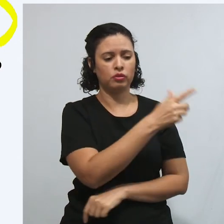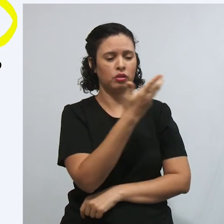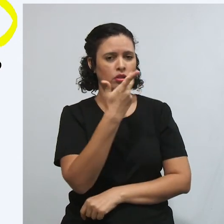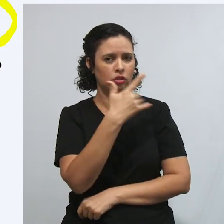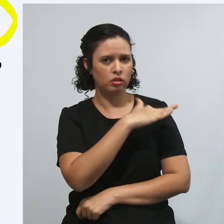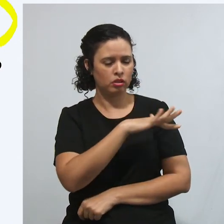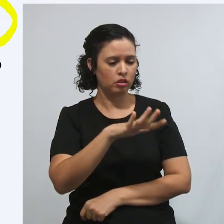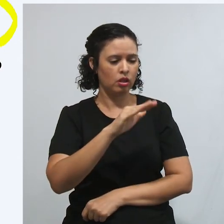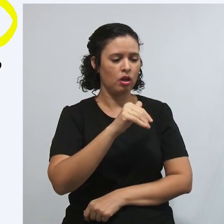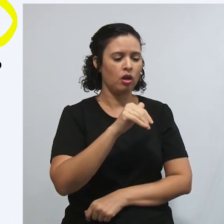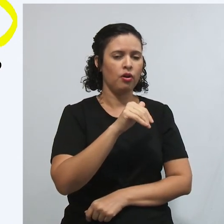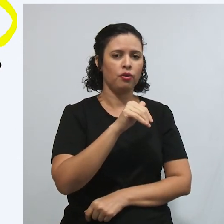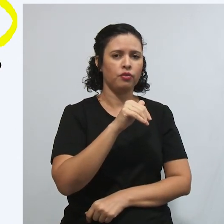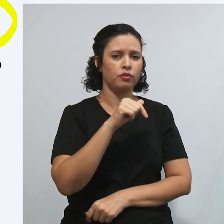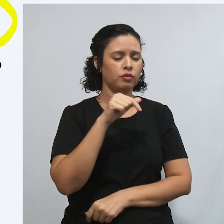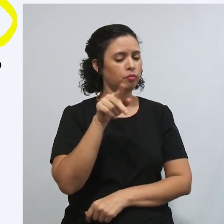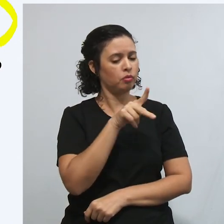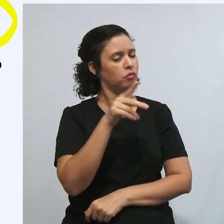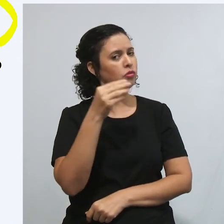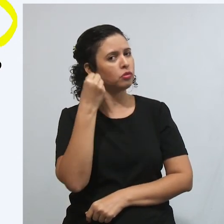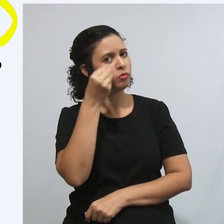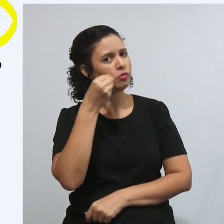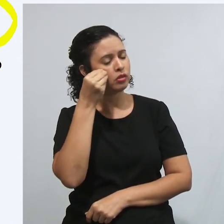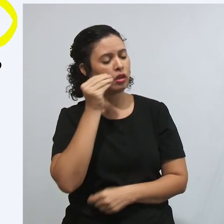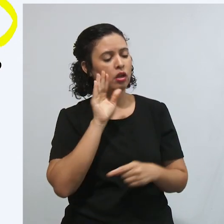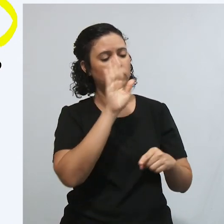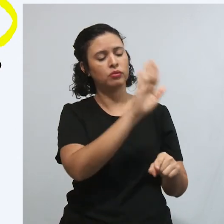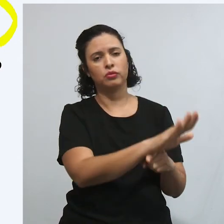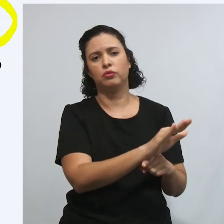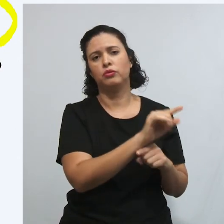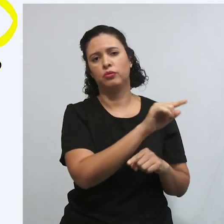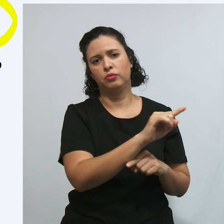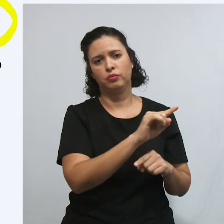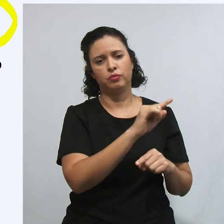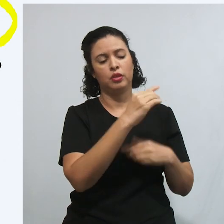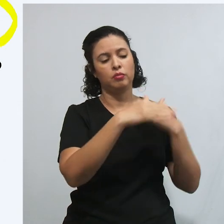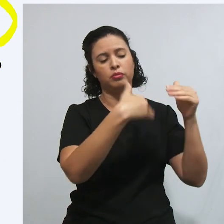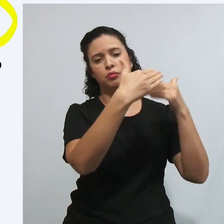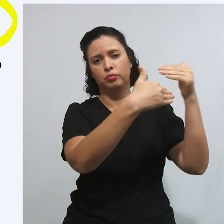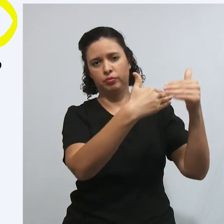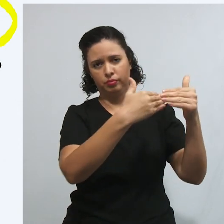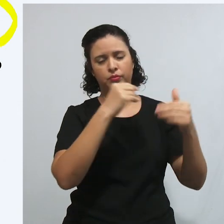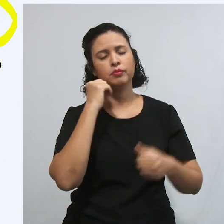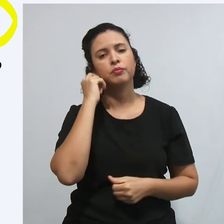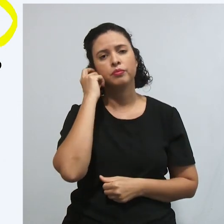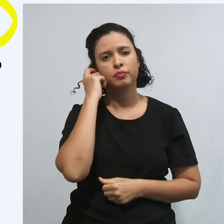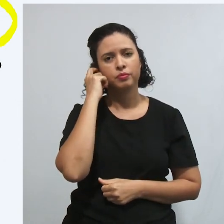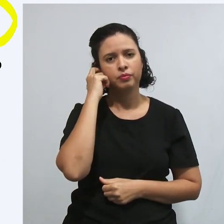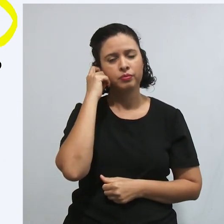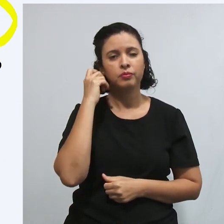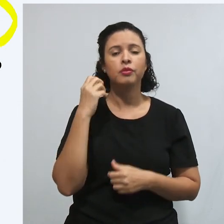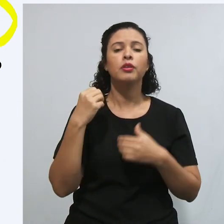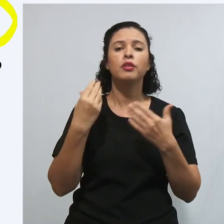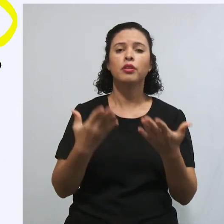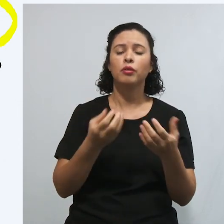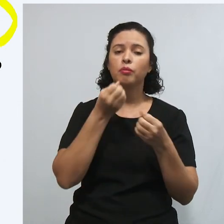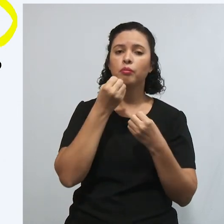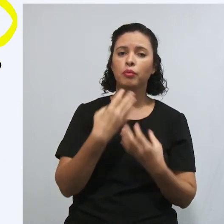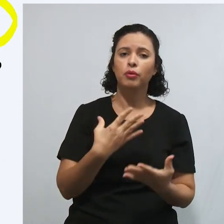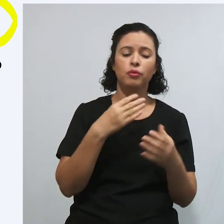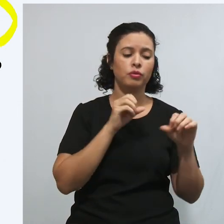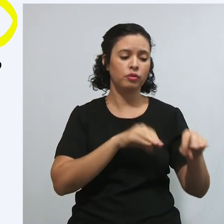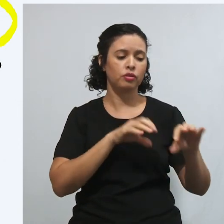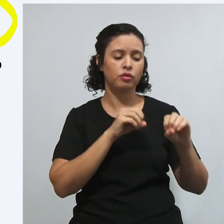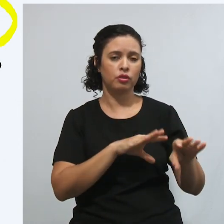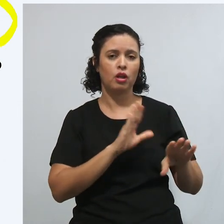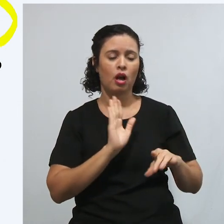sujeito mais experiente da relação, atuando em colaboração com o aluno. Então, o bom ensino é aquele que